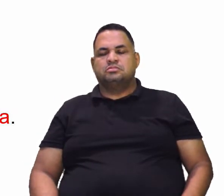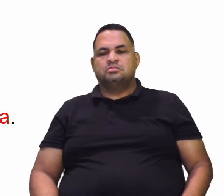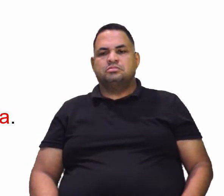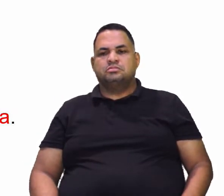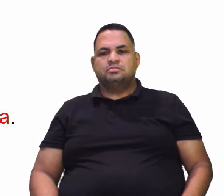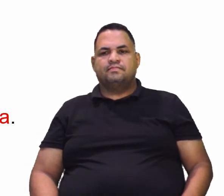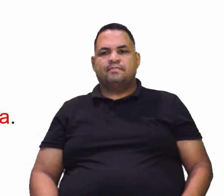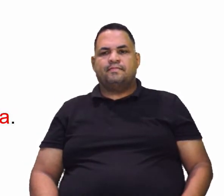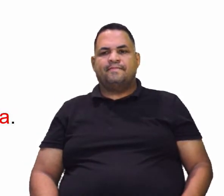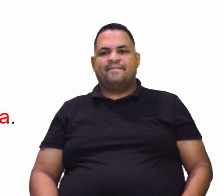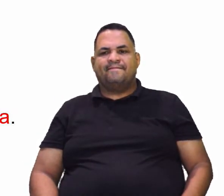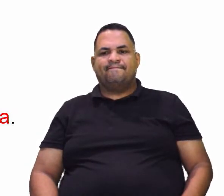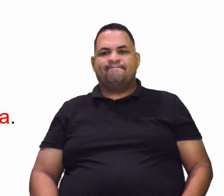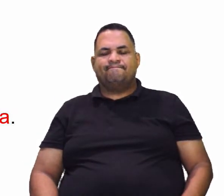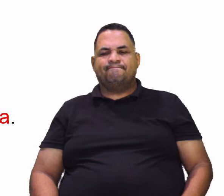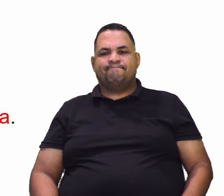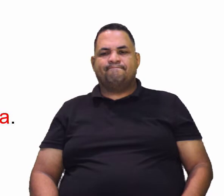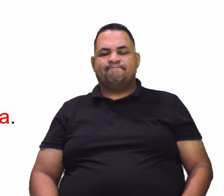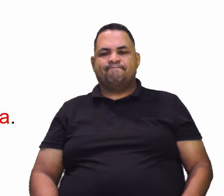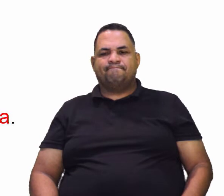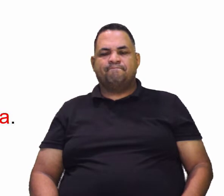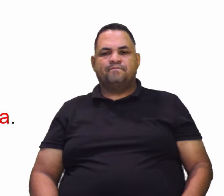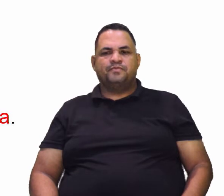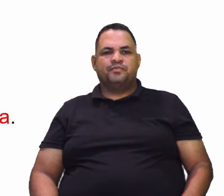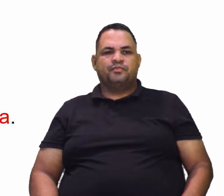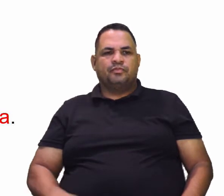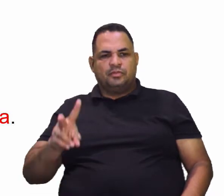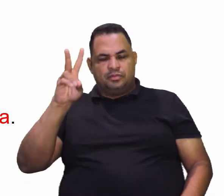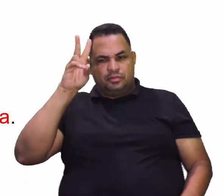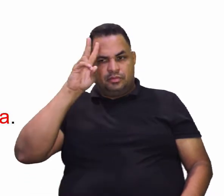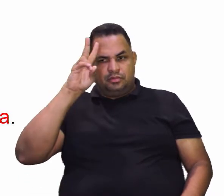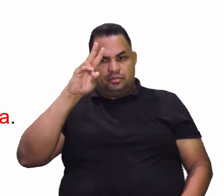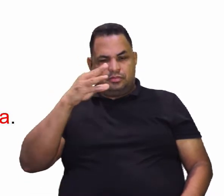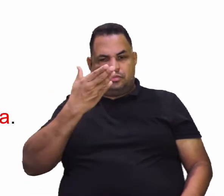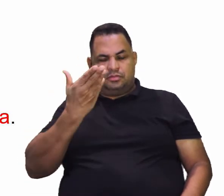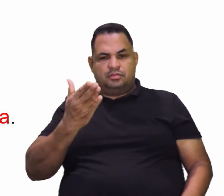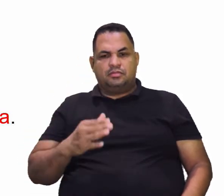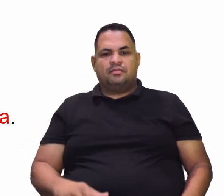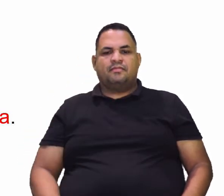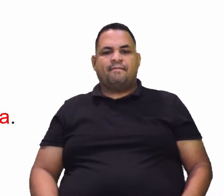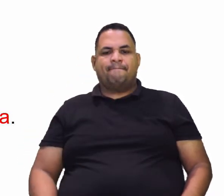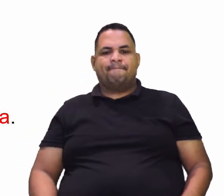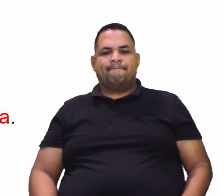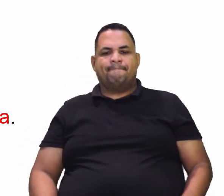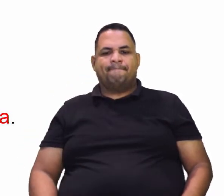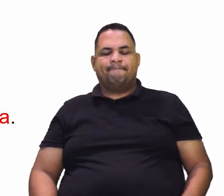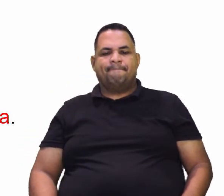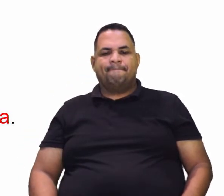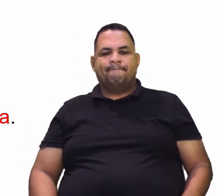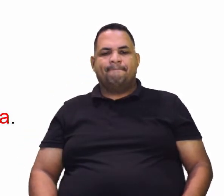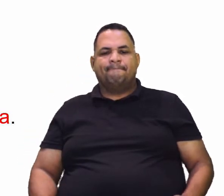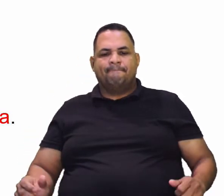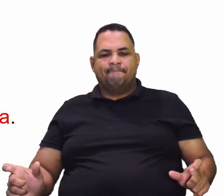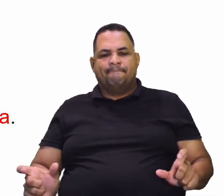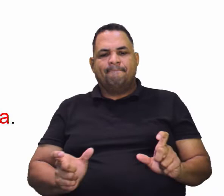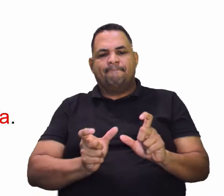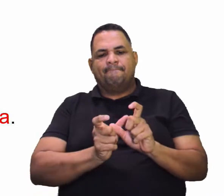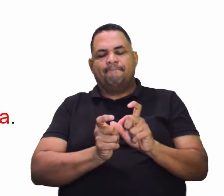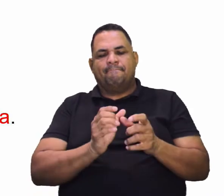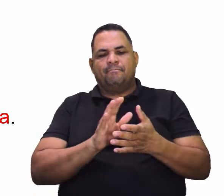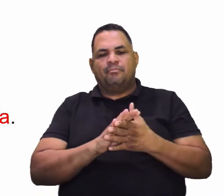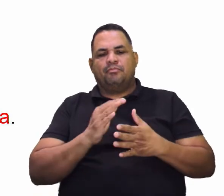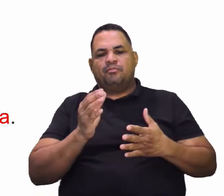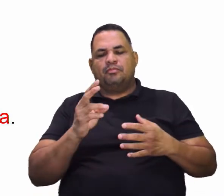por diante, como está aqui. Muito bem? Lembrando que o will not fica won't, que é a junção do